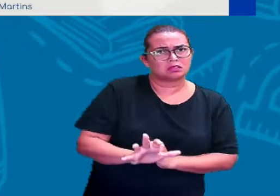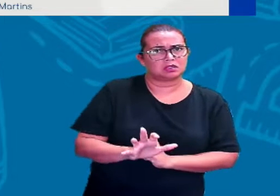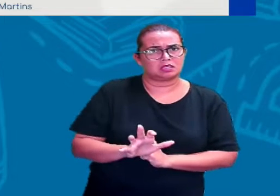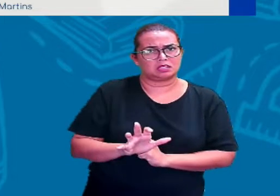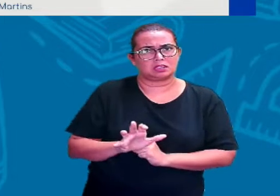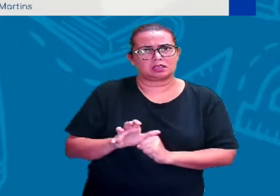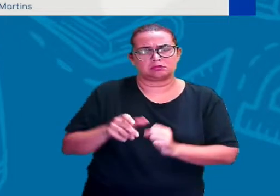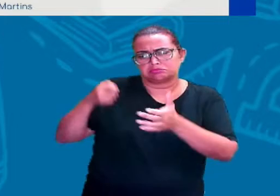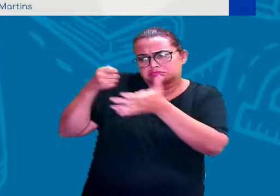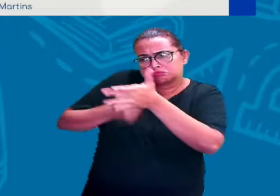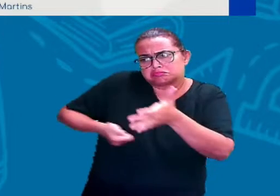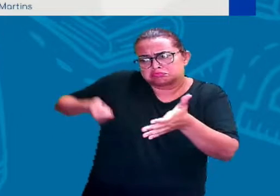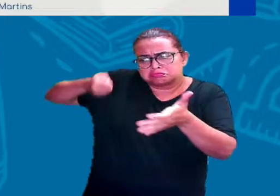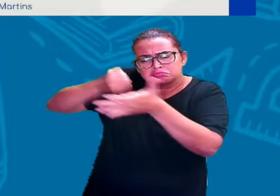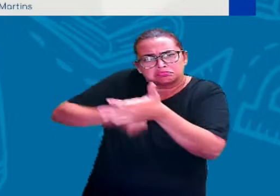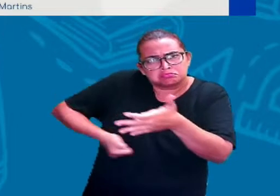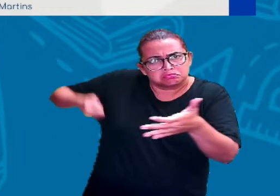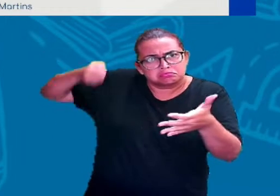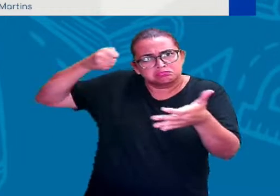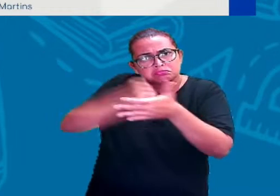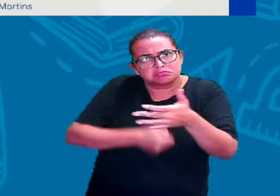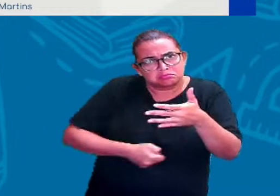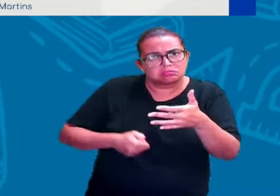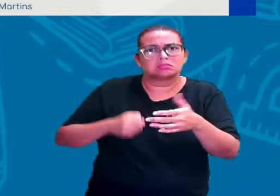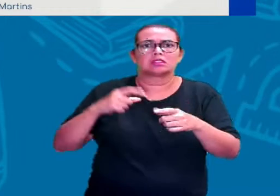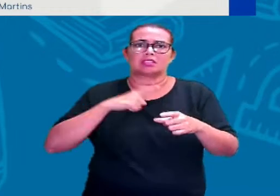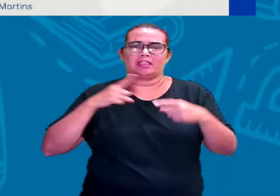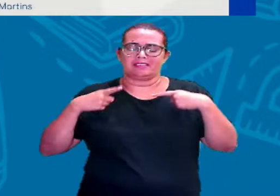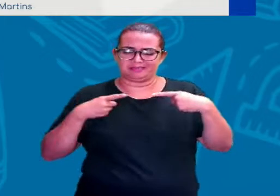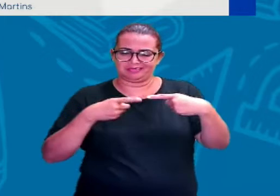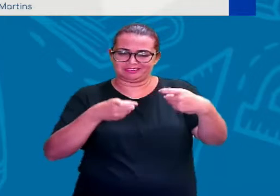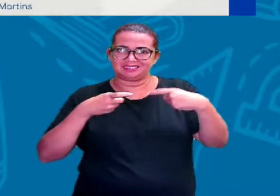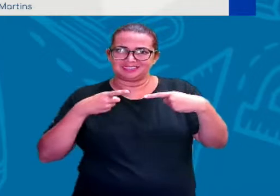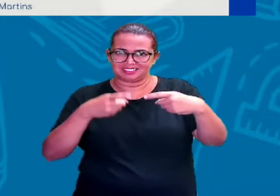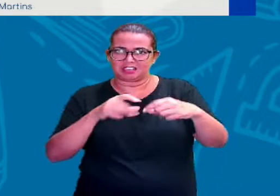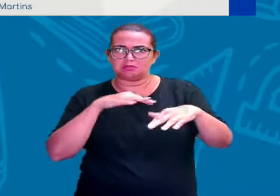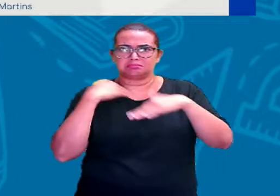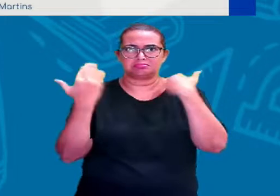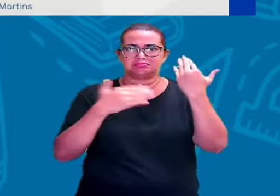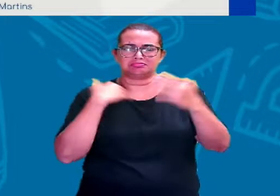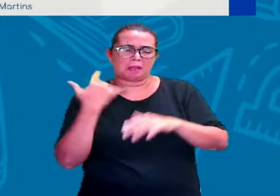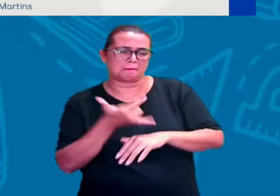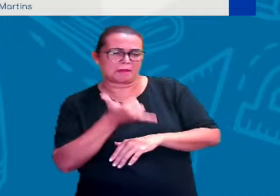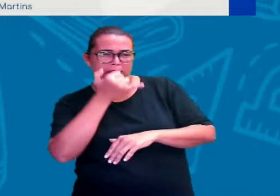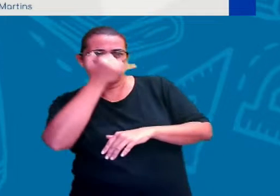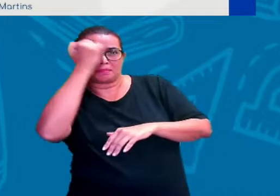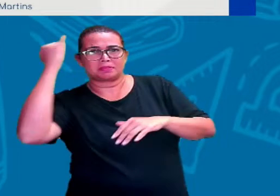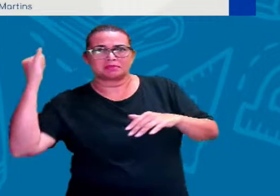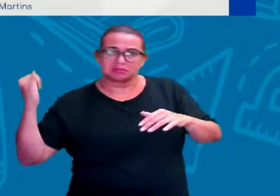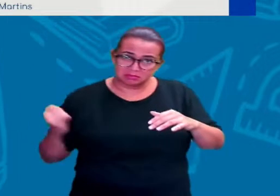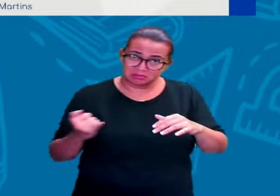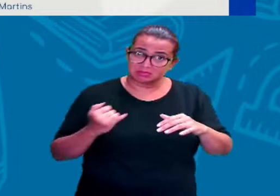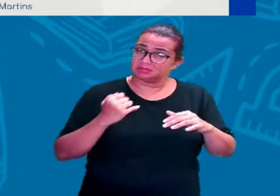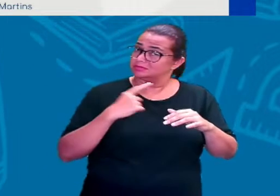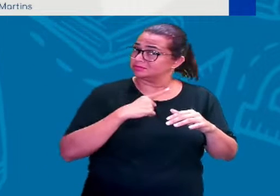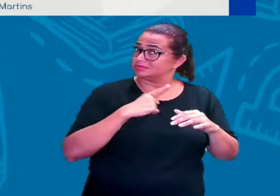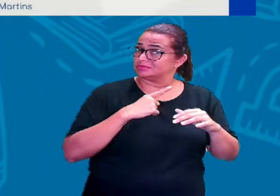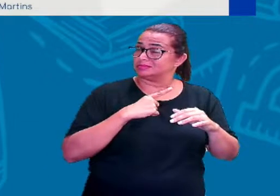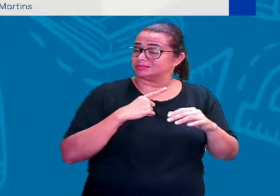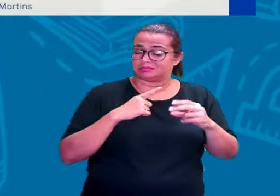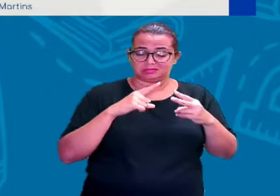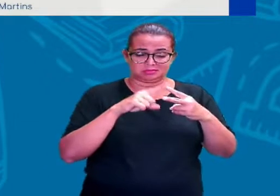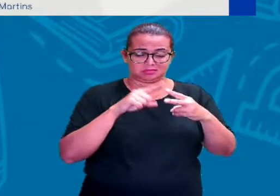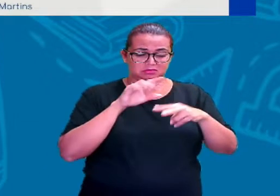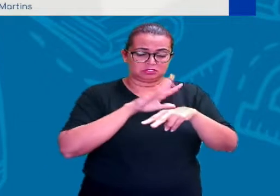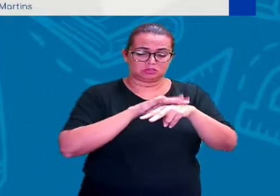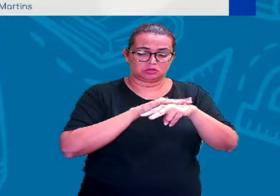por isso também morreram. Então houve aí a diminuição dessa população por causa desses dois fatos, as